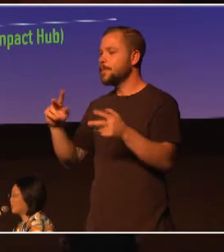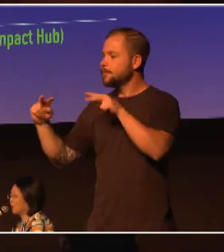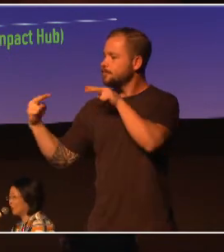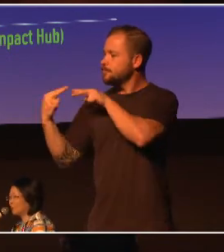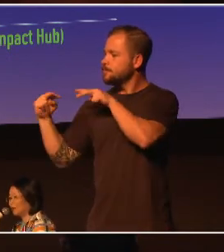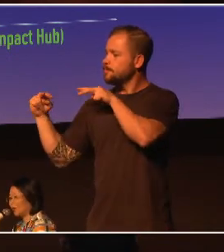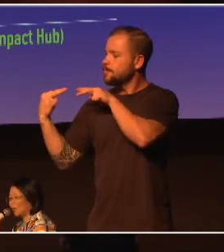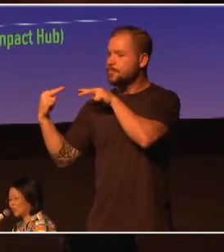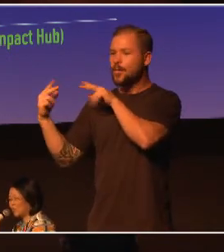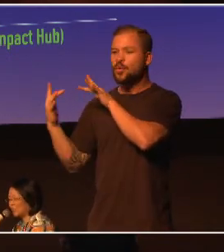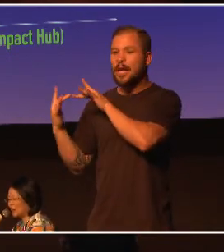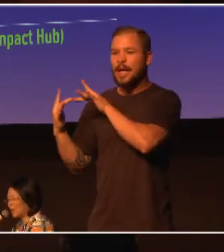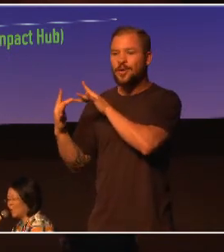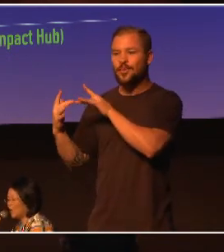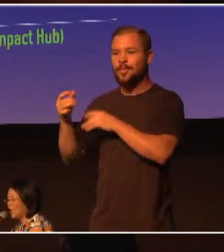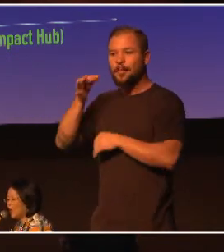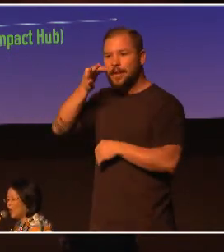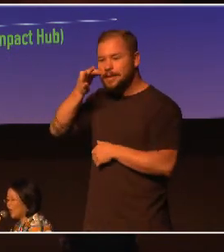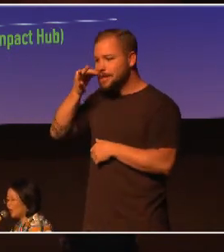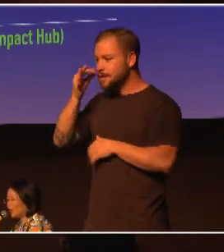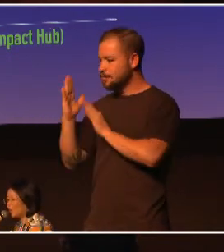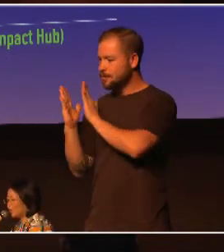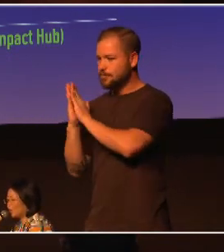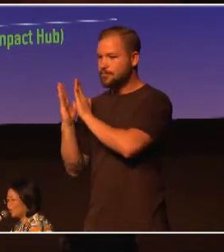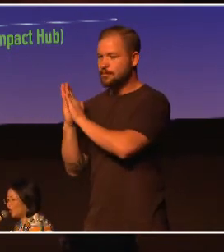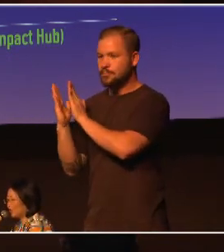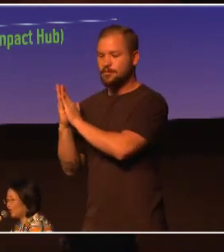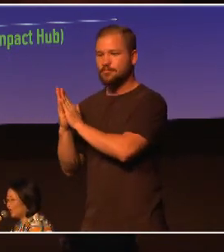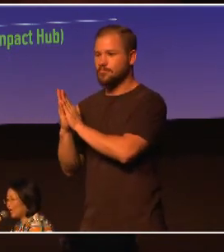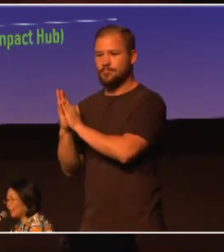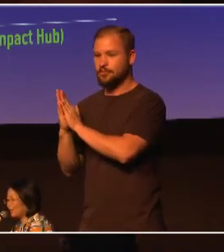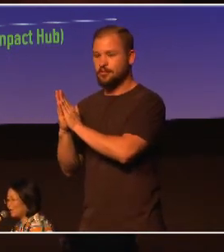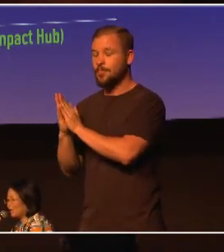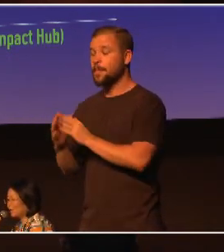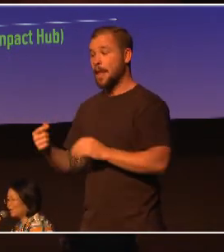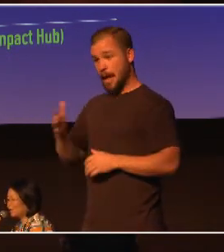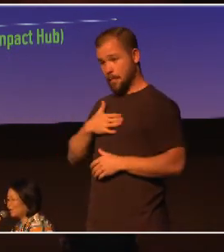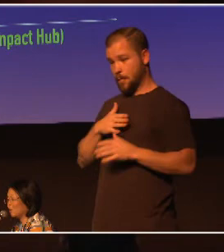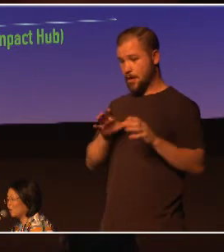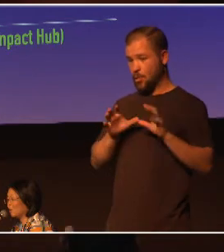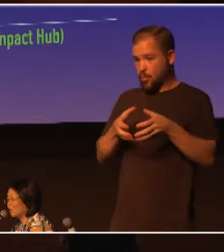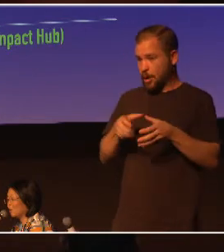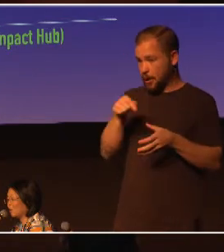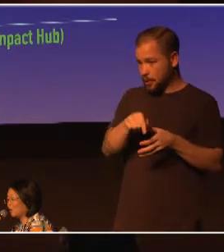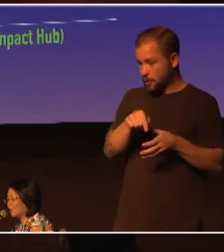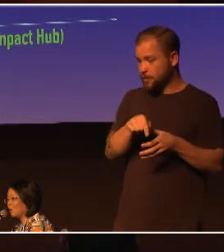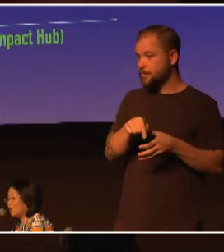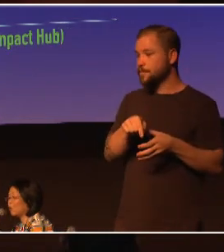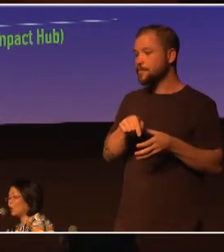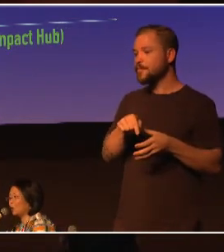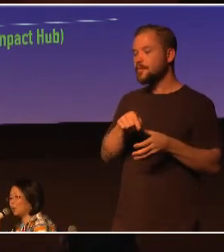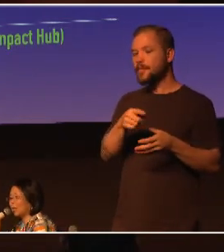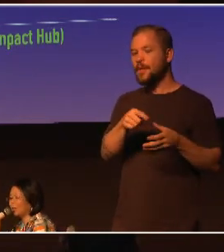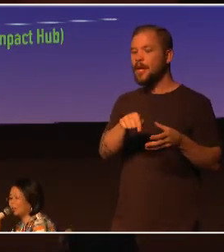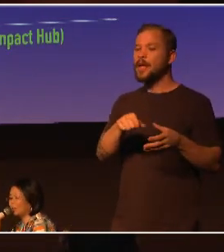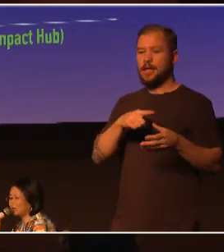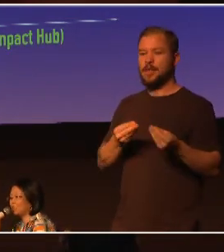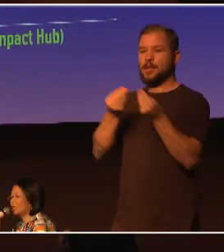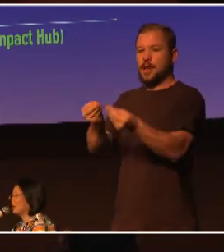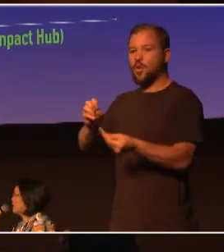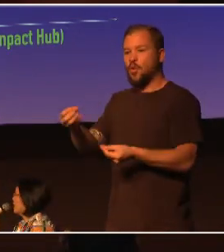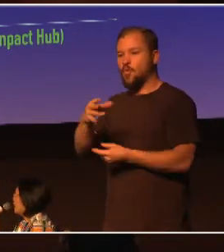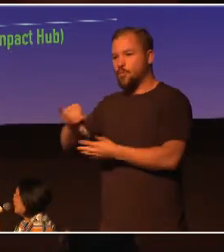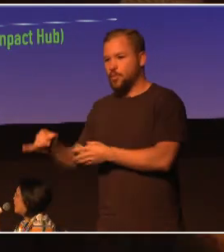olho, sabe, aquele, né, o presencial. Mas o blockchain ele traz uma nova oportunidade,